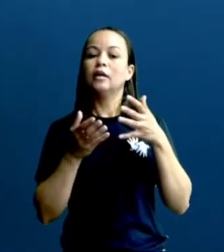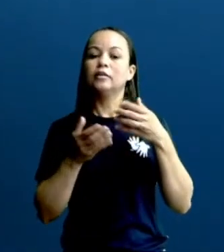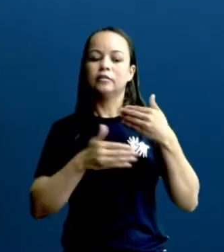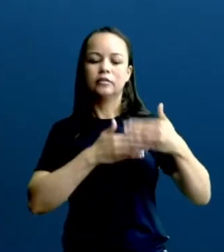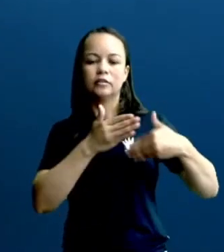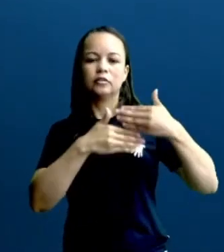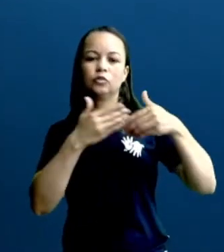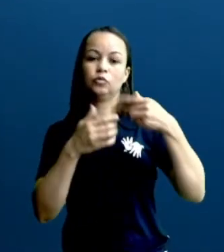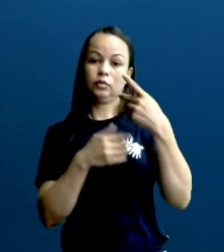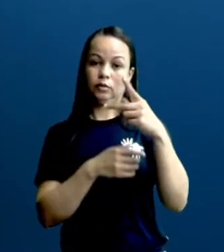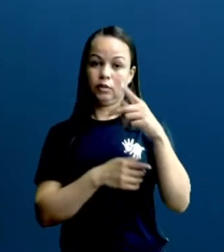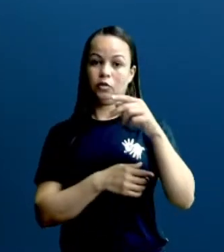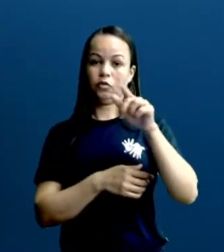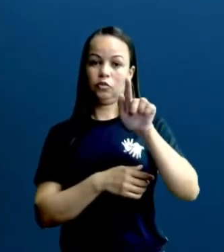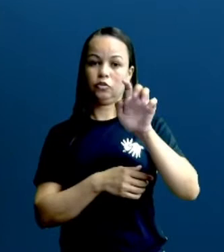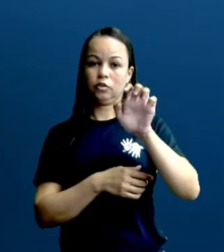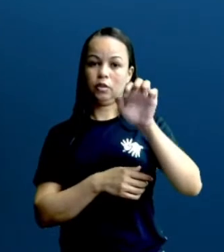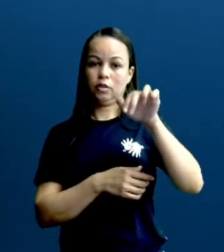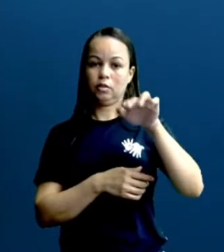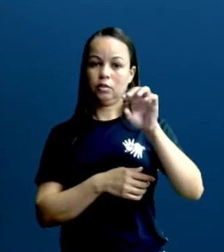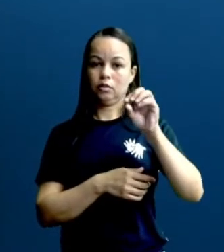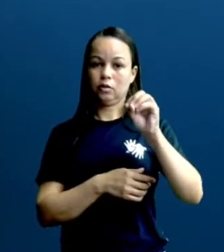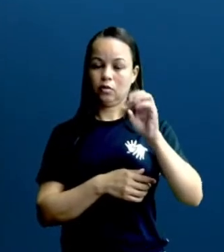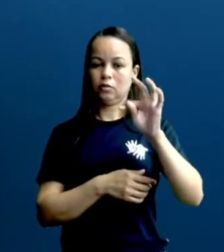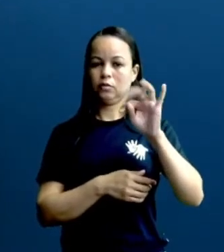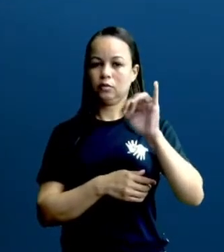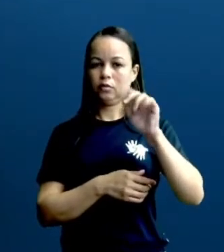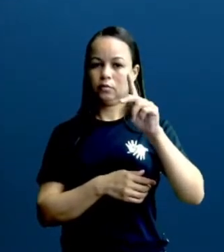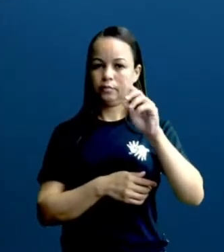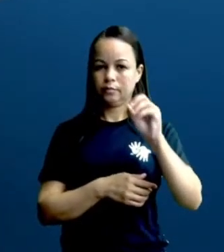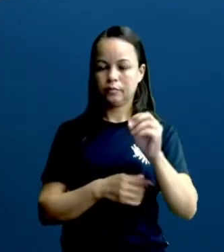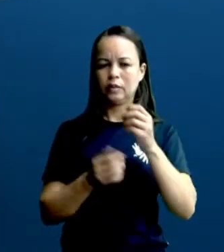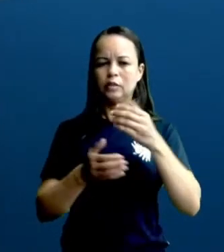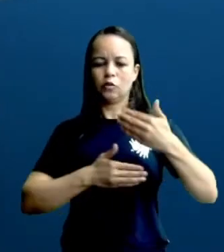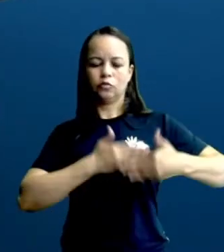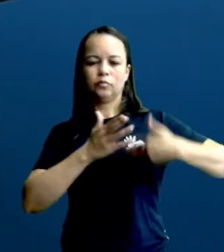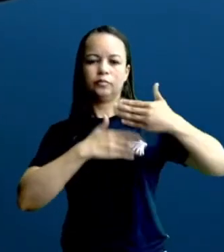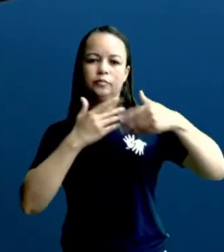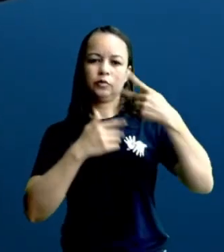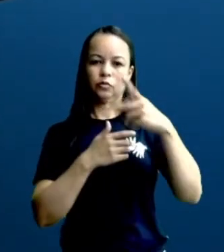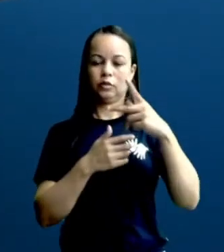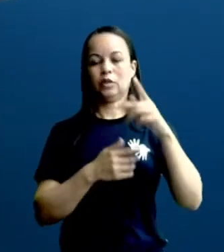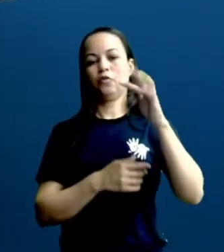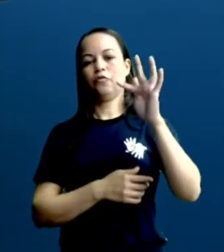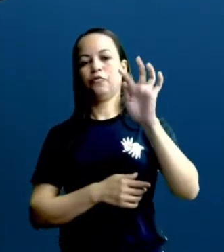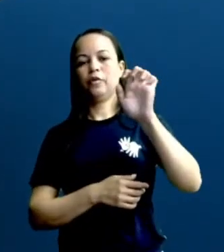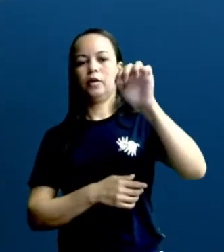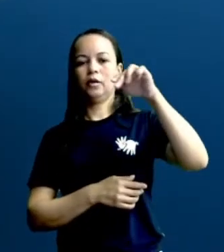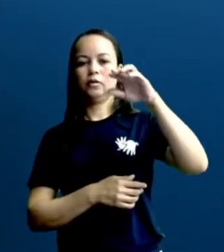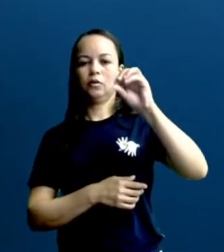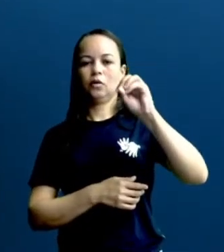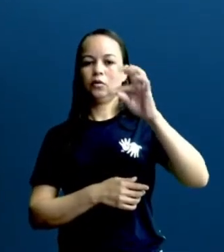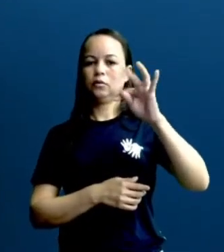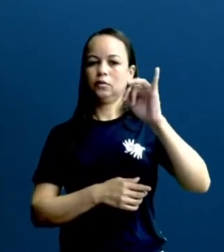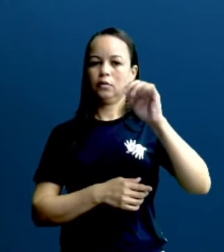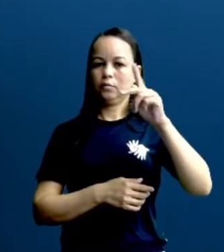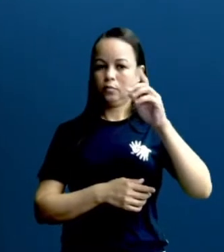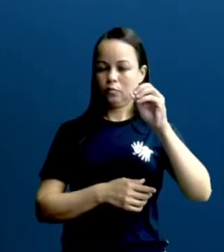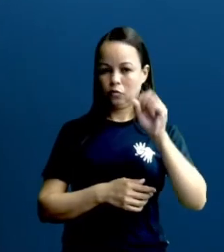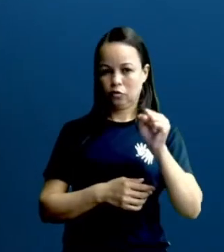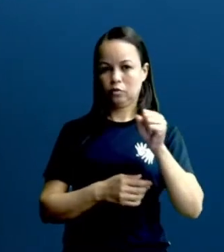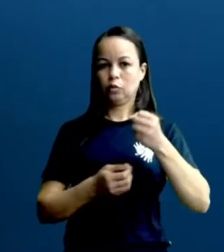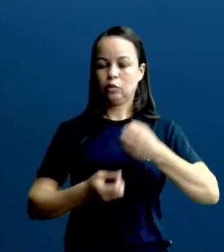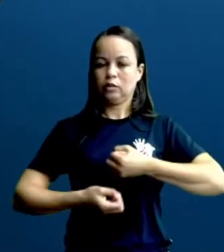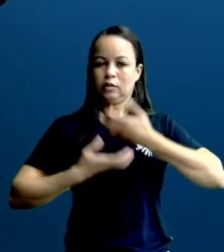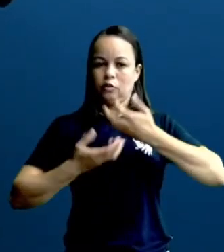do seu genótipo, que são expressadas em sua vida no seu fenótipo. Então, tudo que você expressa é o